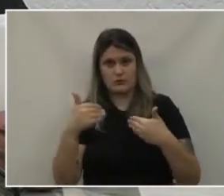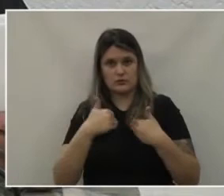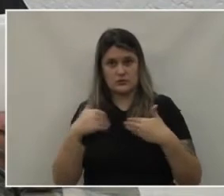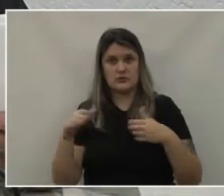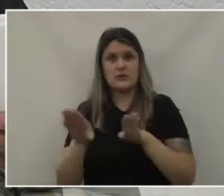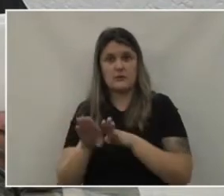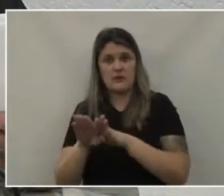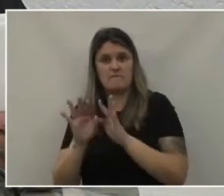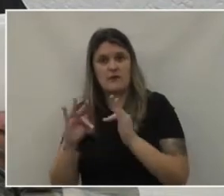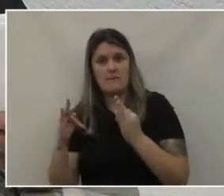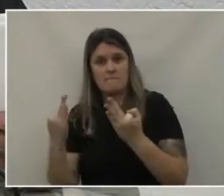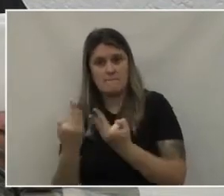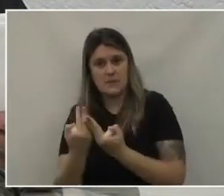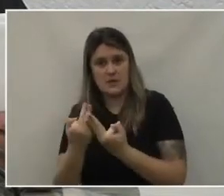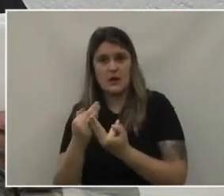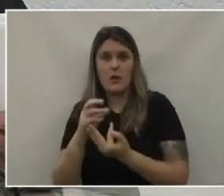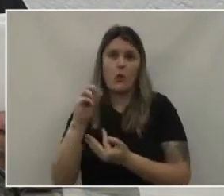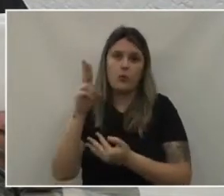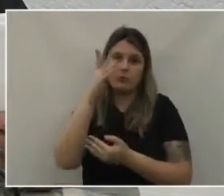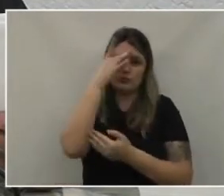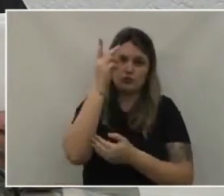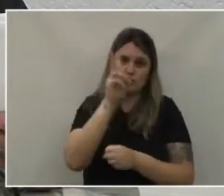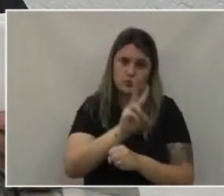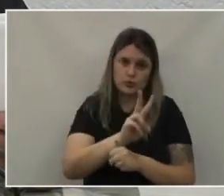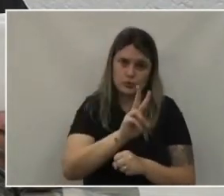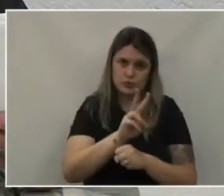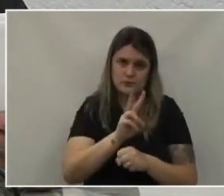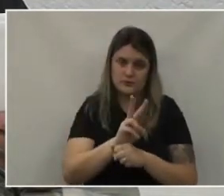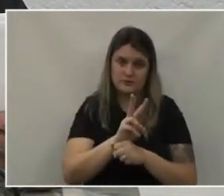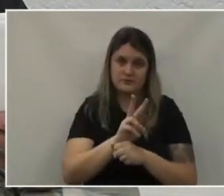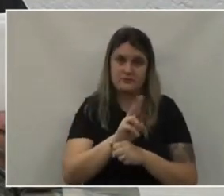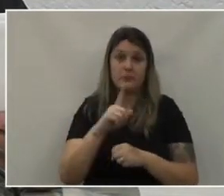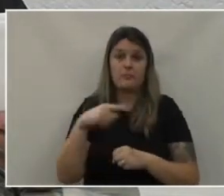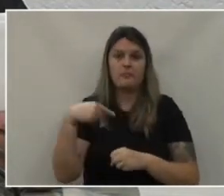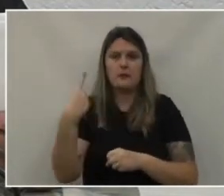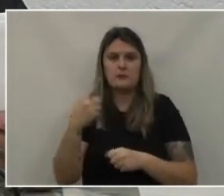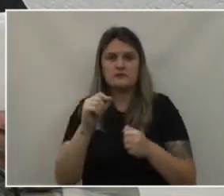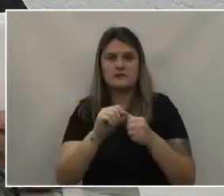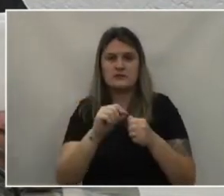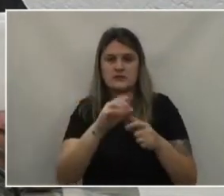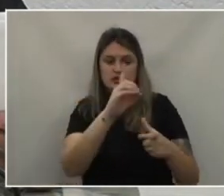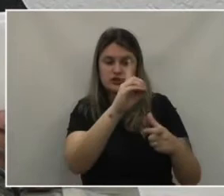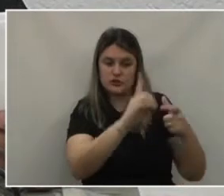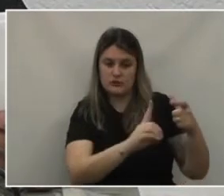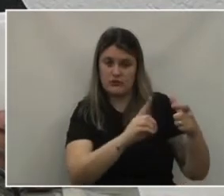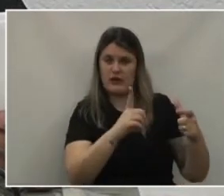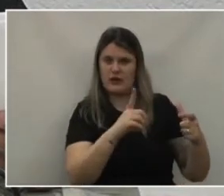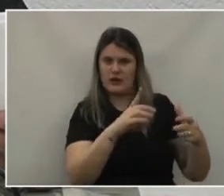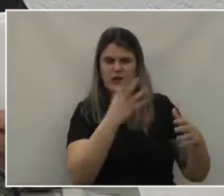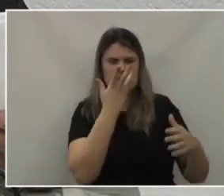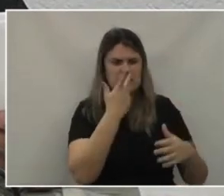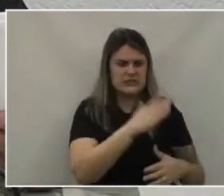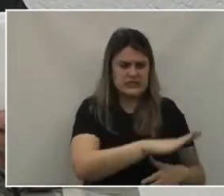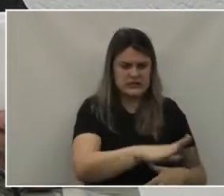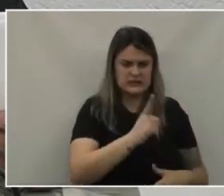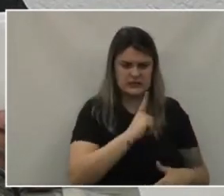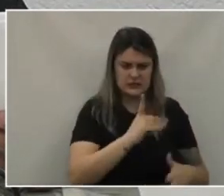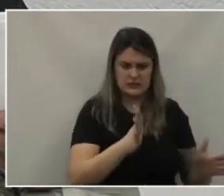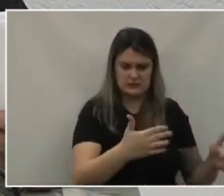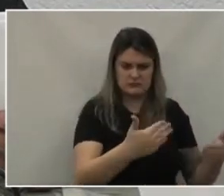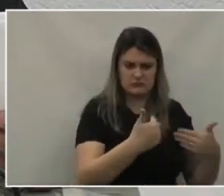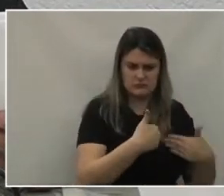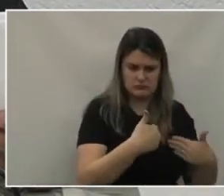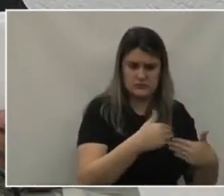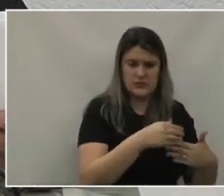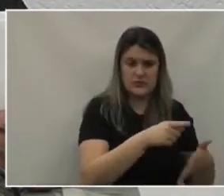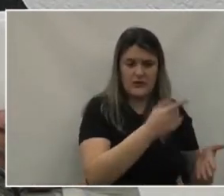os pais ou responsável. Ademais, após verificado a criança sendo portadora do transtorno, possibilitar a